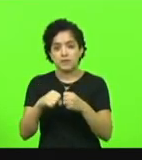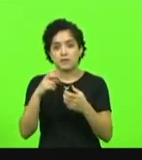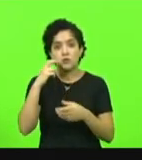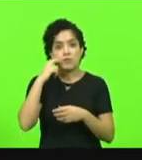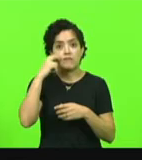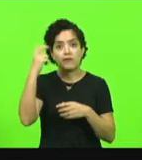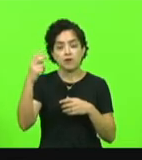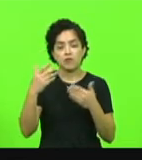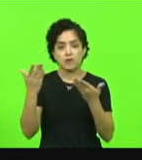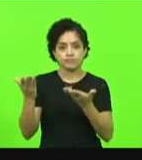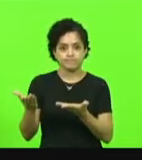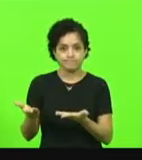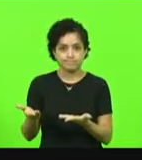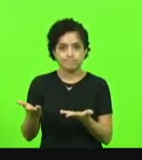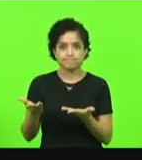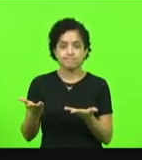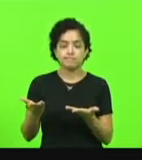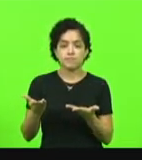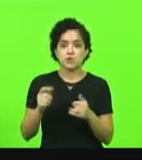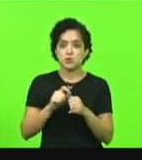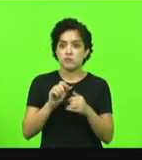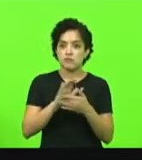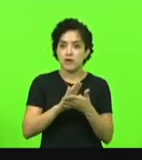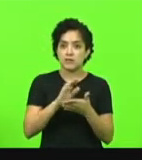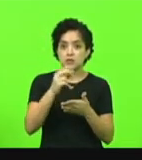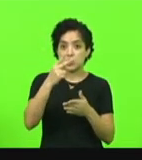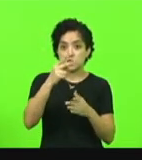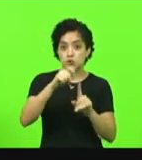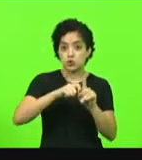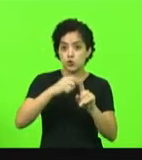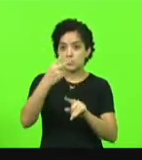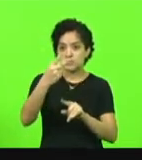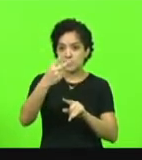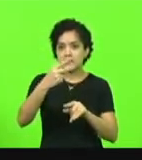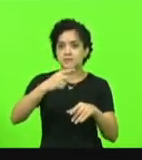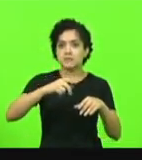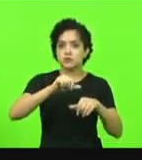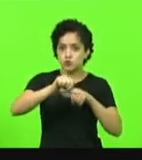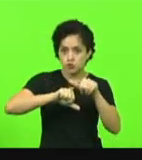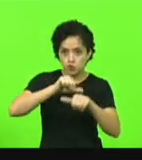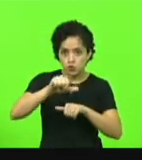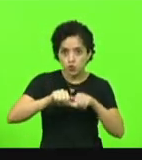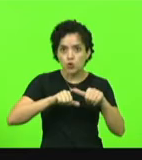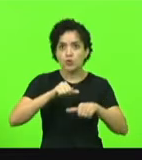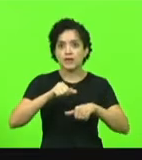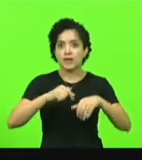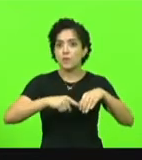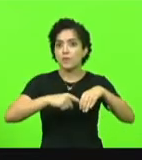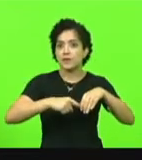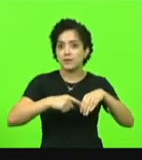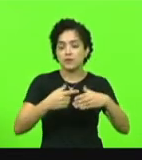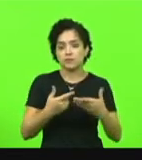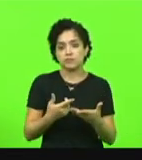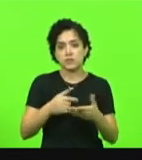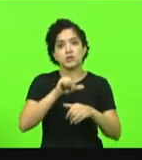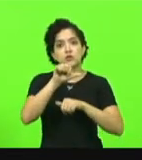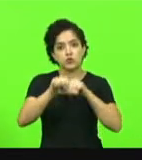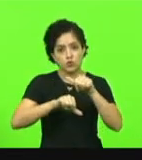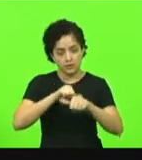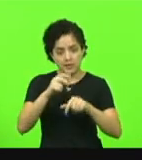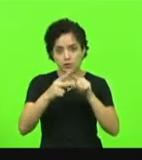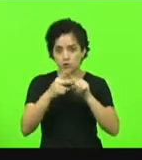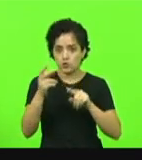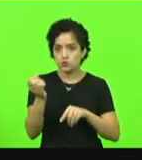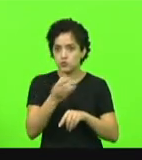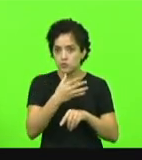aqui, ó. Não faz 2 meses que troquei o pneu do carro na 470, que é outro lixo. Tá lá, troquei 2 pneus novos, agora